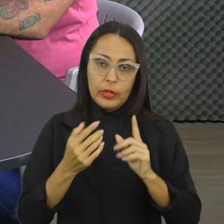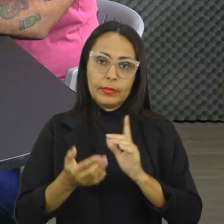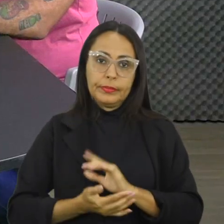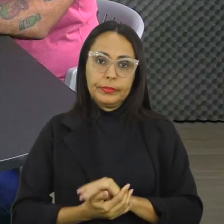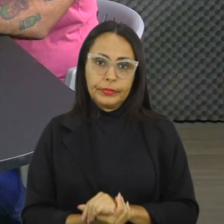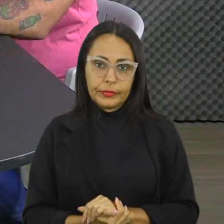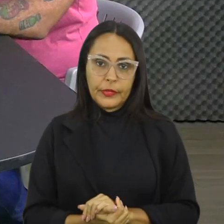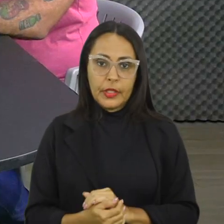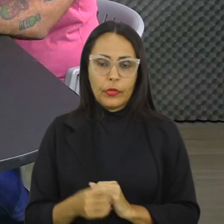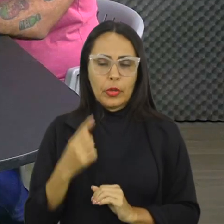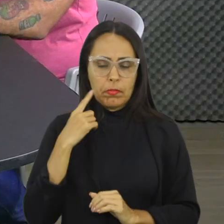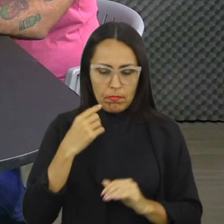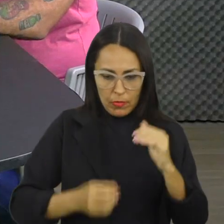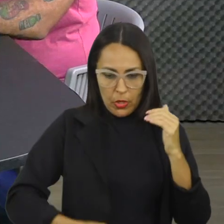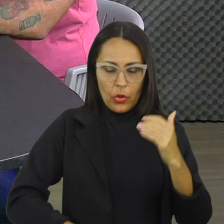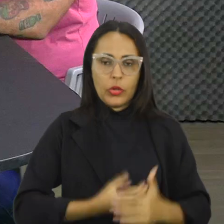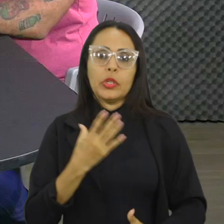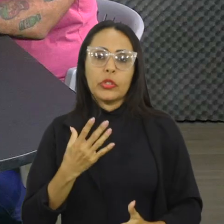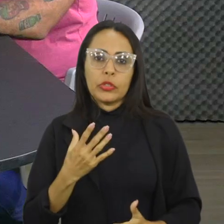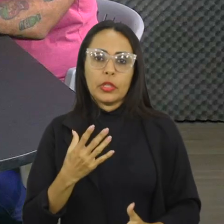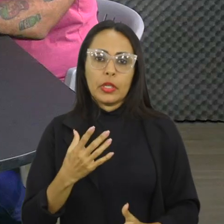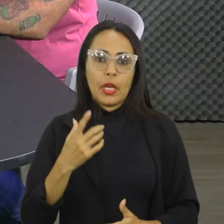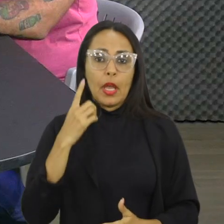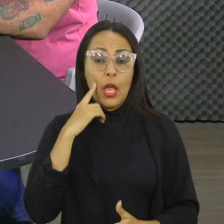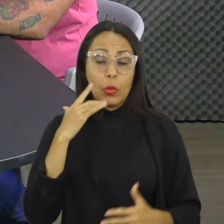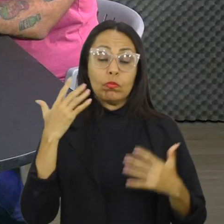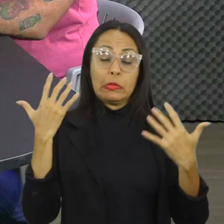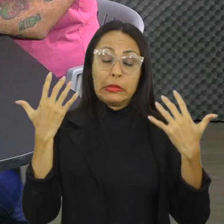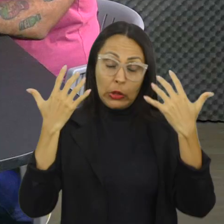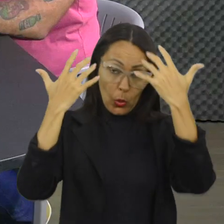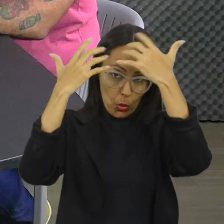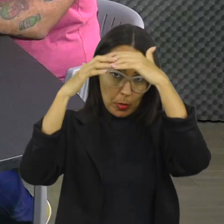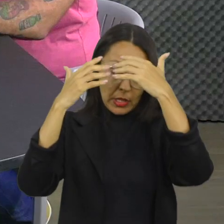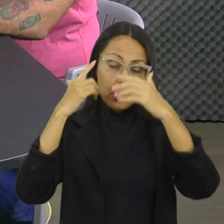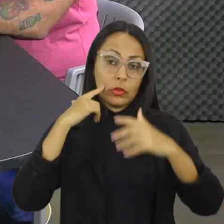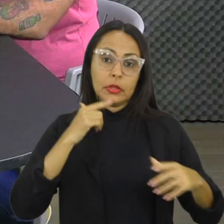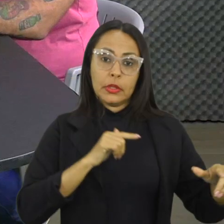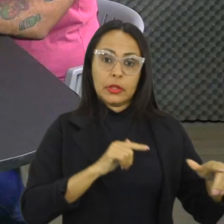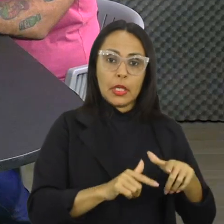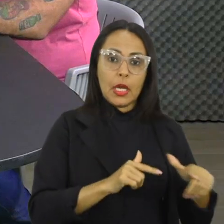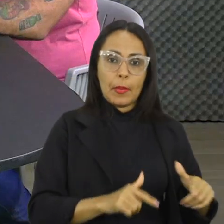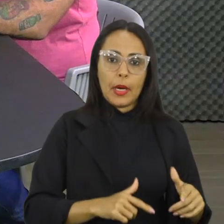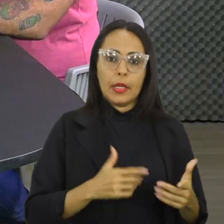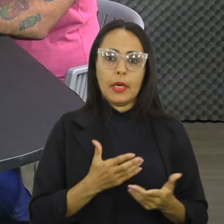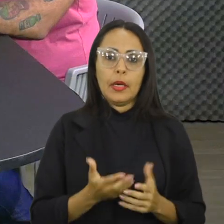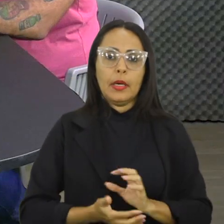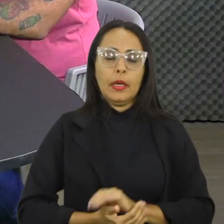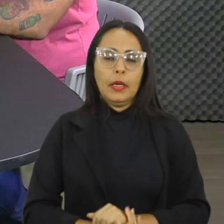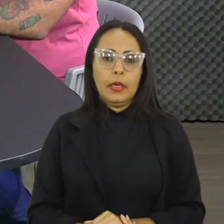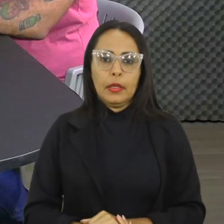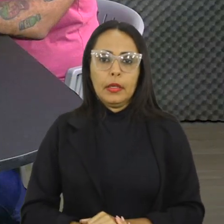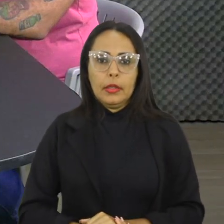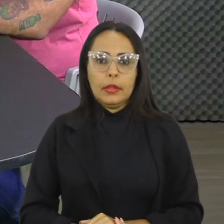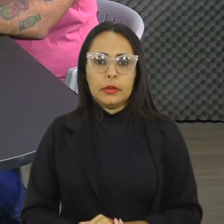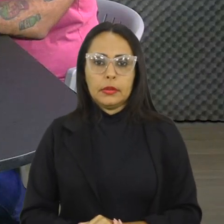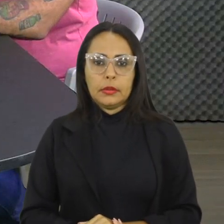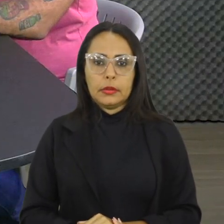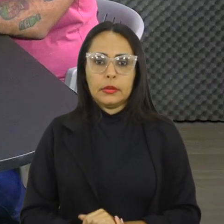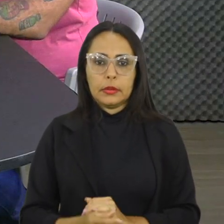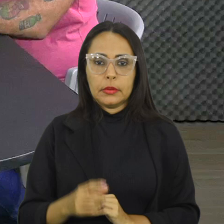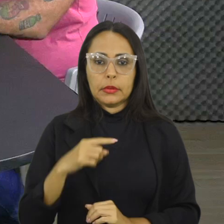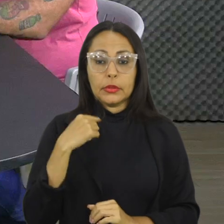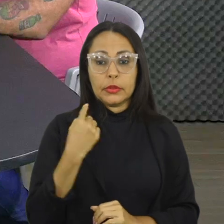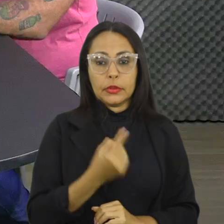foi a minha origem, mulher é complicado de trabalhar como voz de autoridade. A